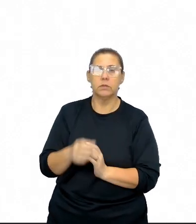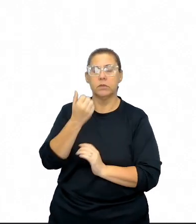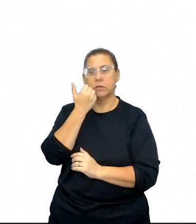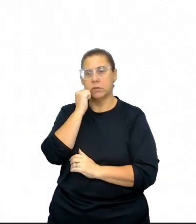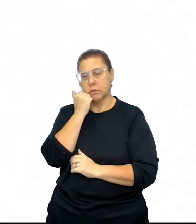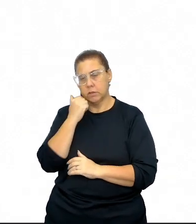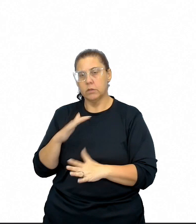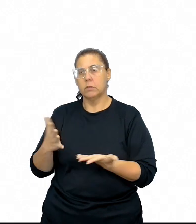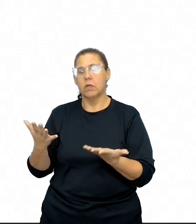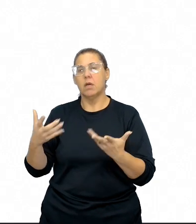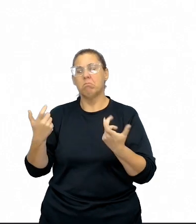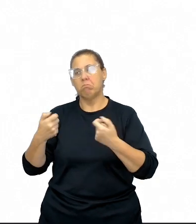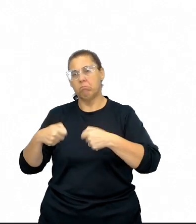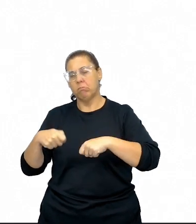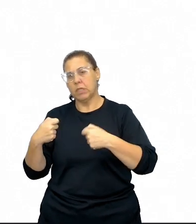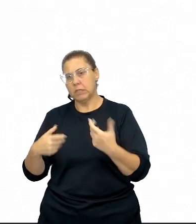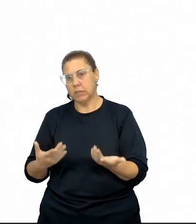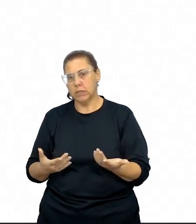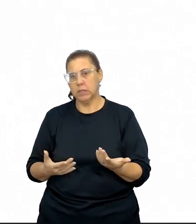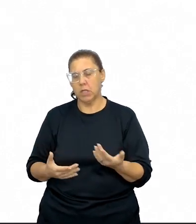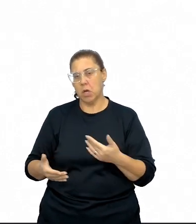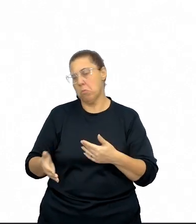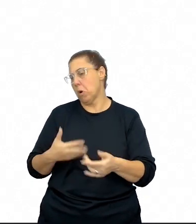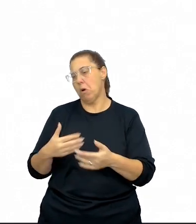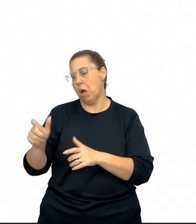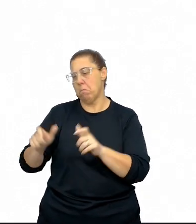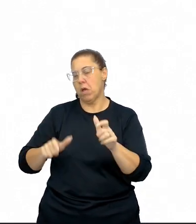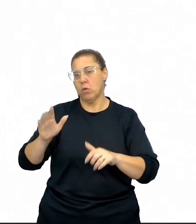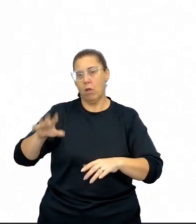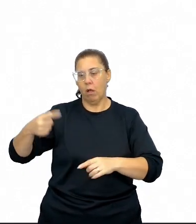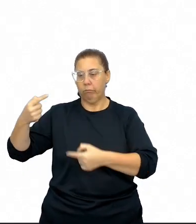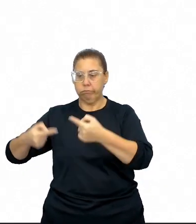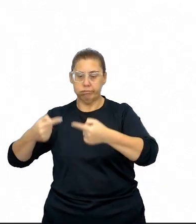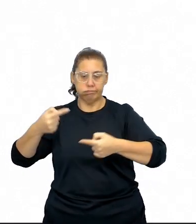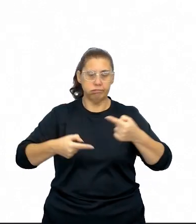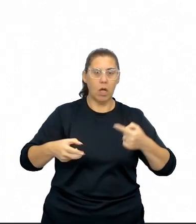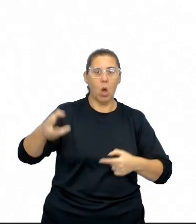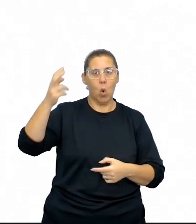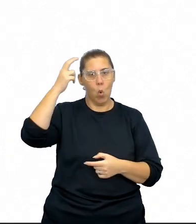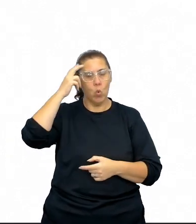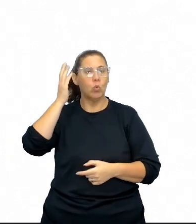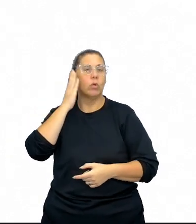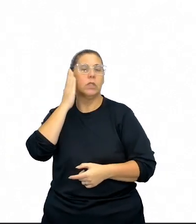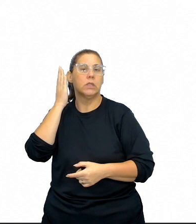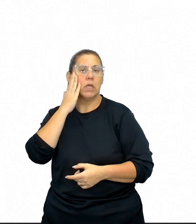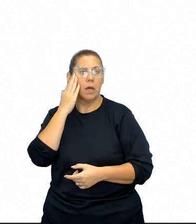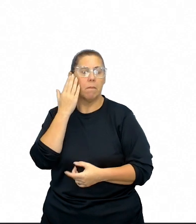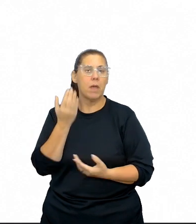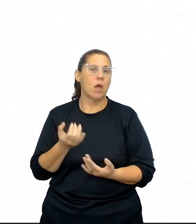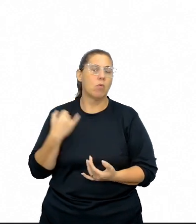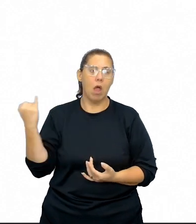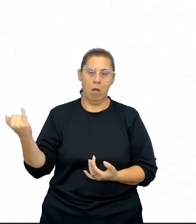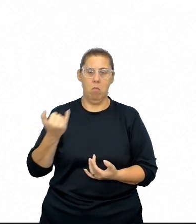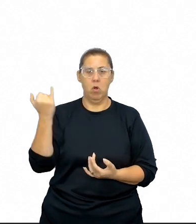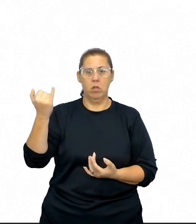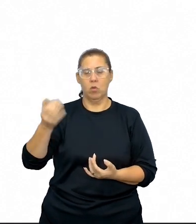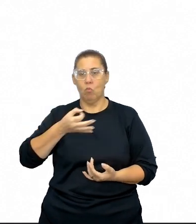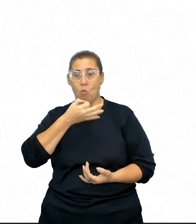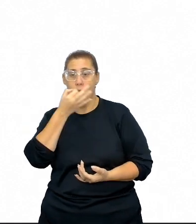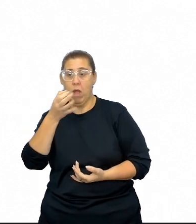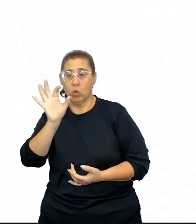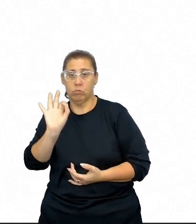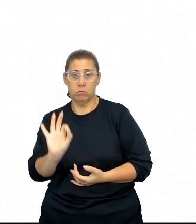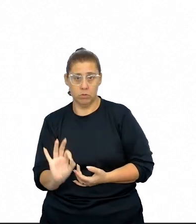sendo necessário, né, para quem quer dialogar com essa cultura, saber o que conta como argumento